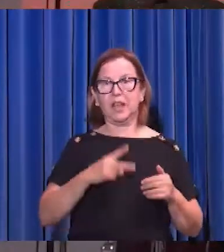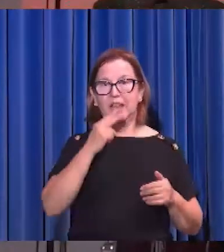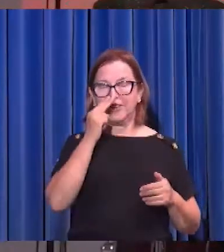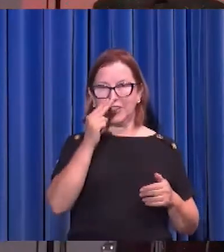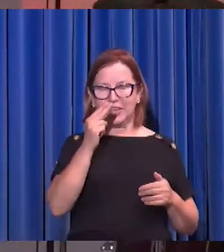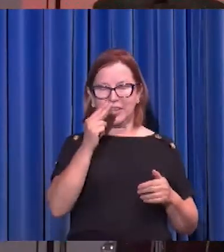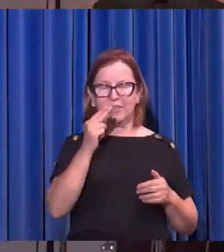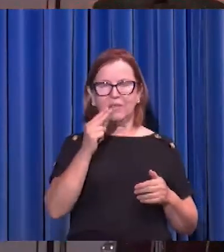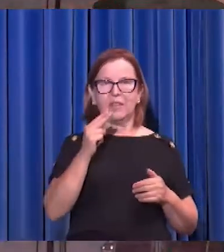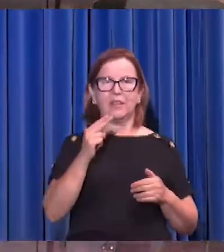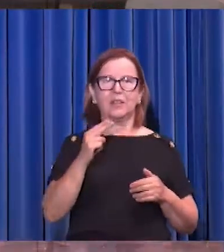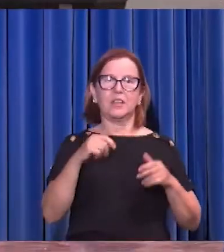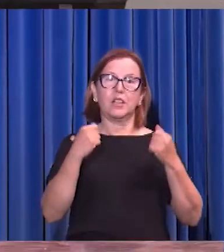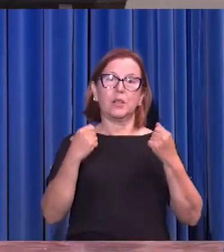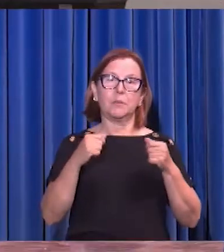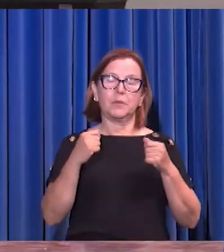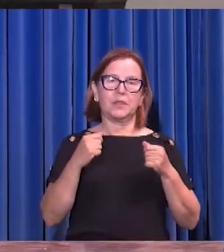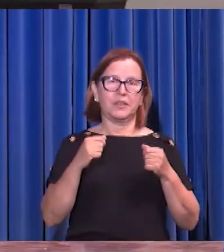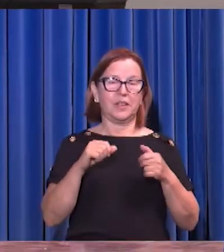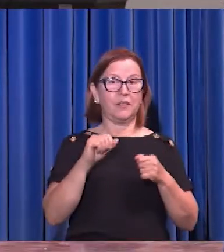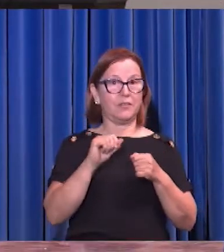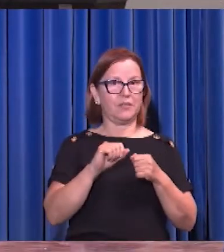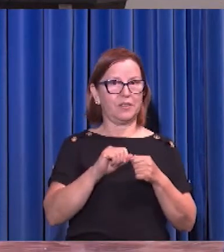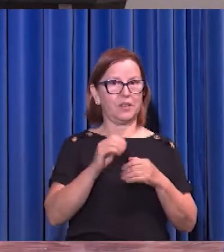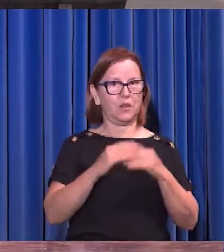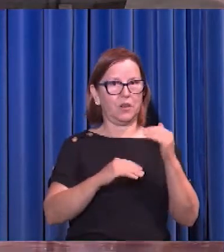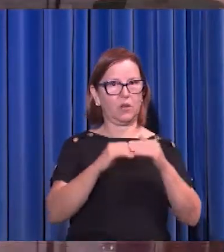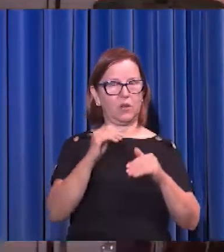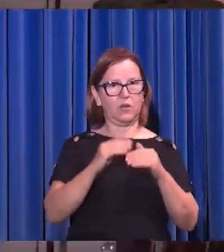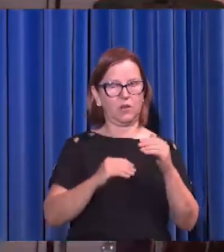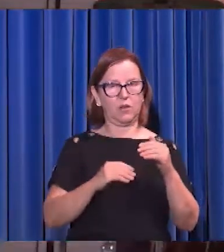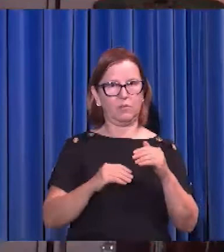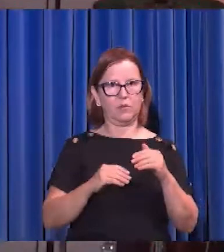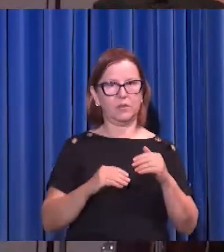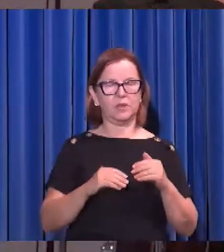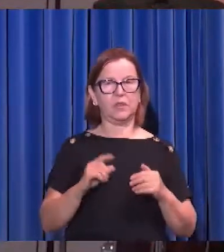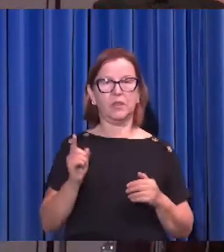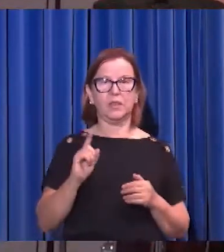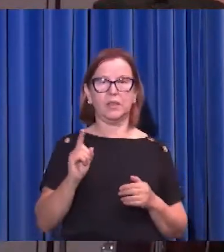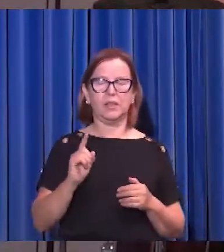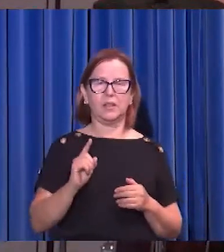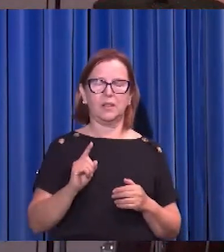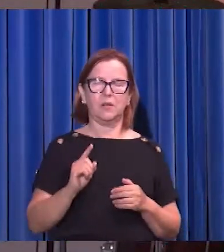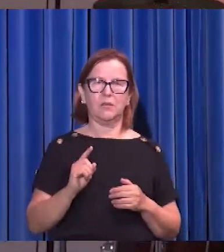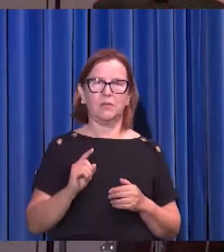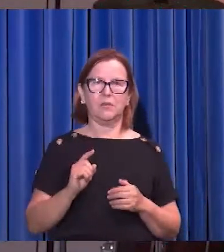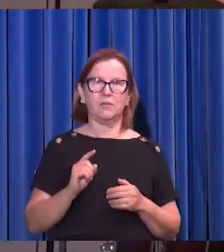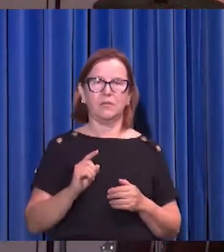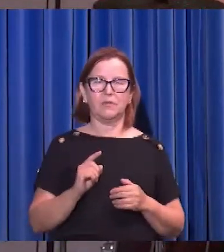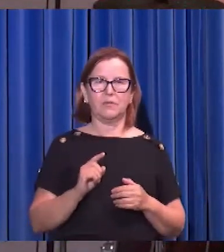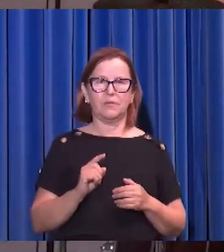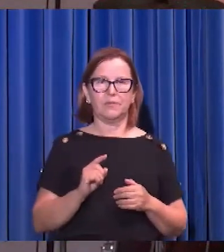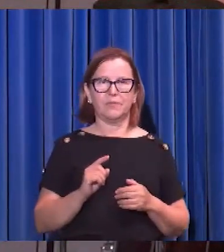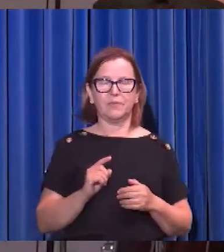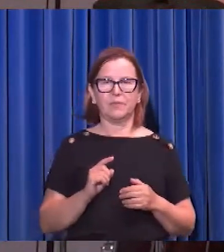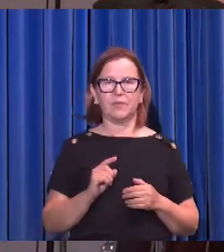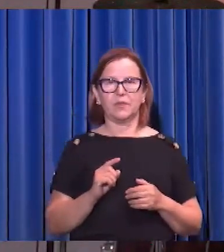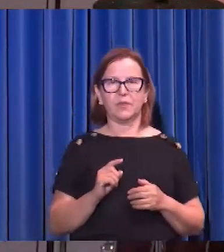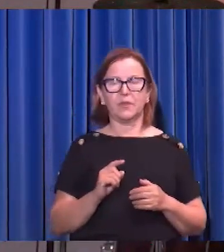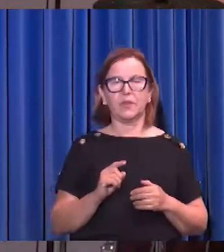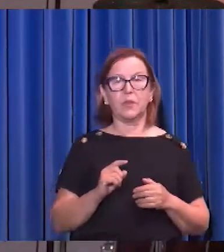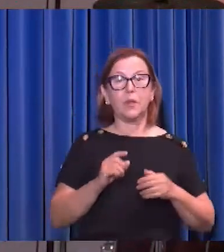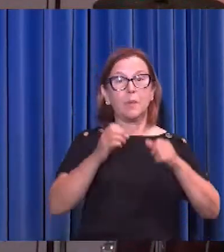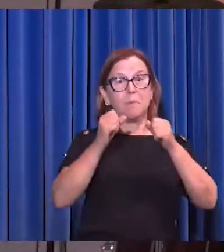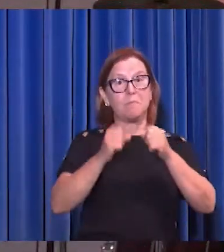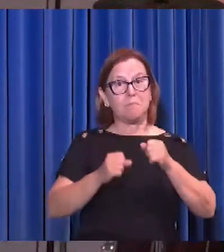daquilo que ele produzia, e não por aquilo que era produzido de dentro para fora, pelo poder